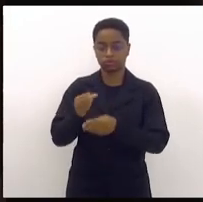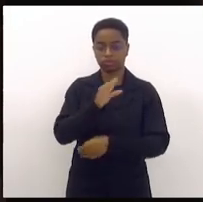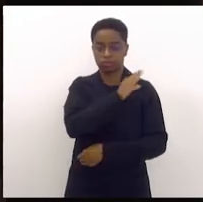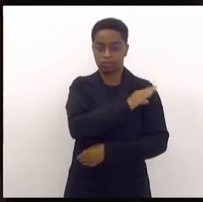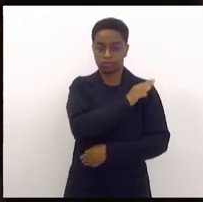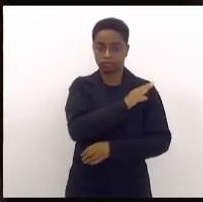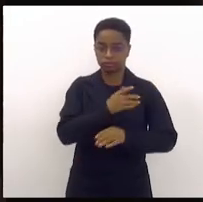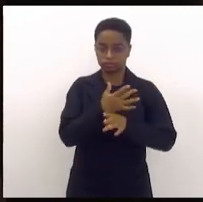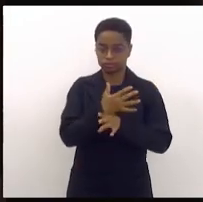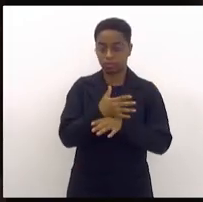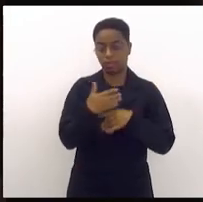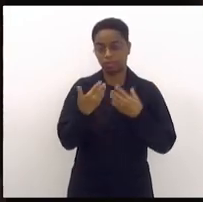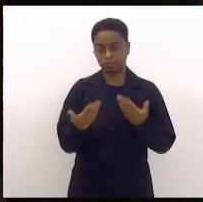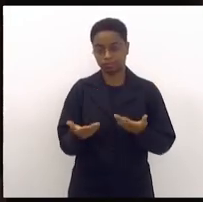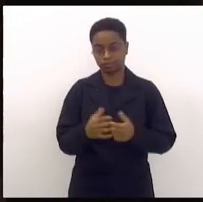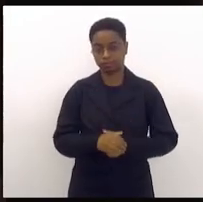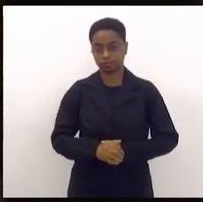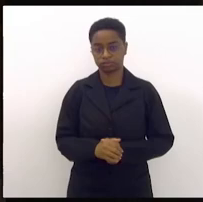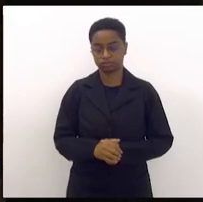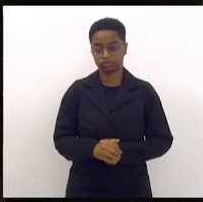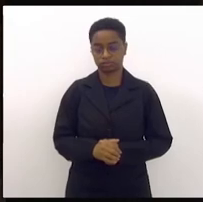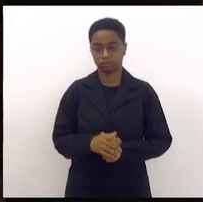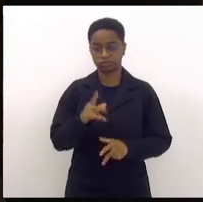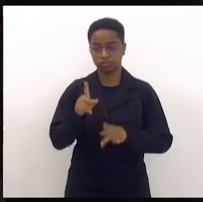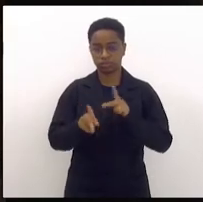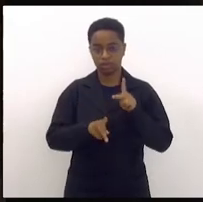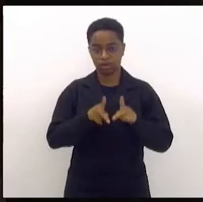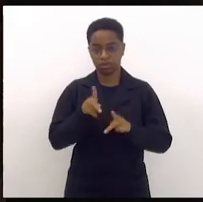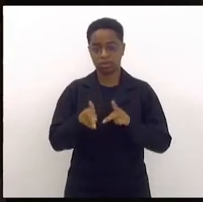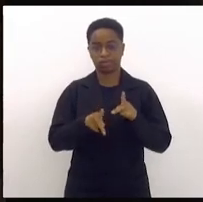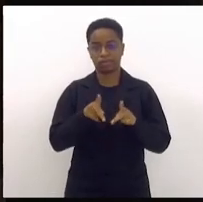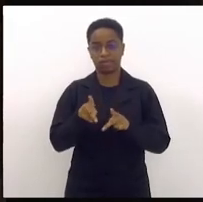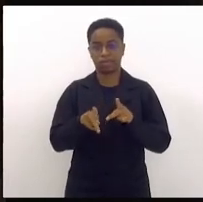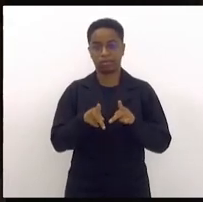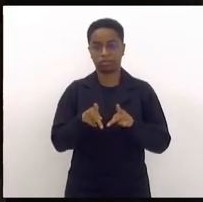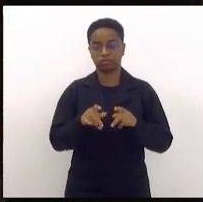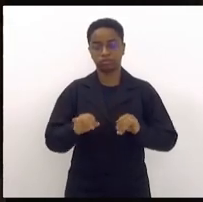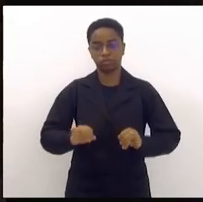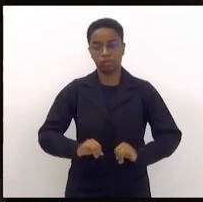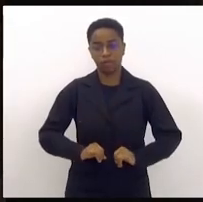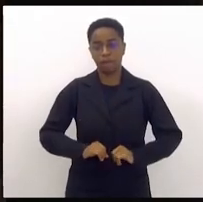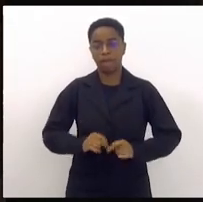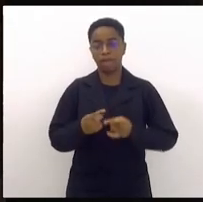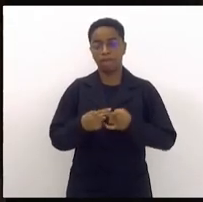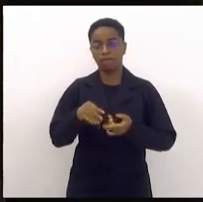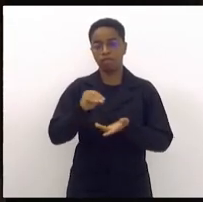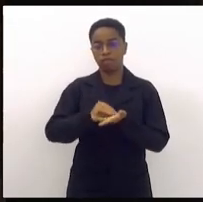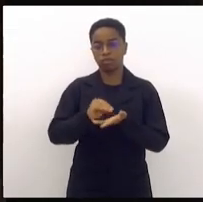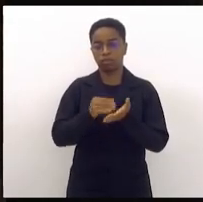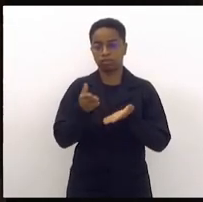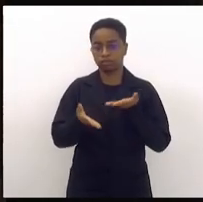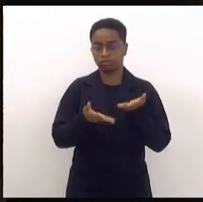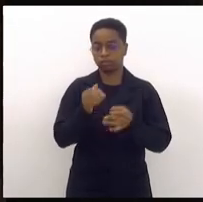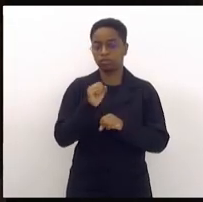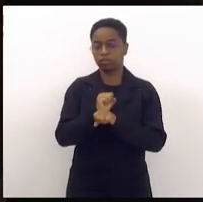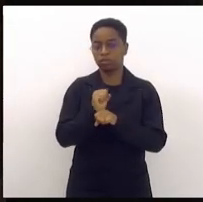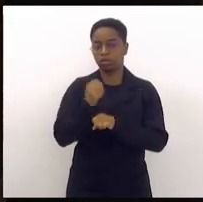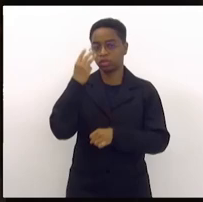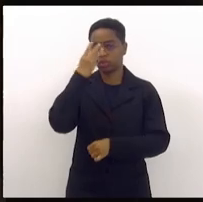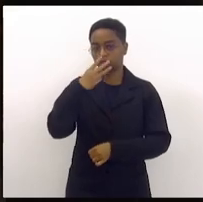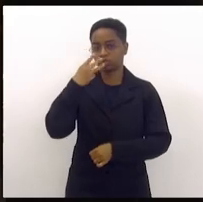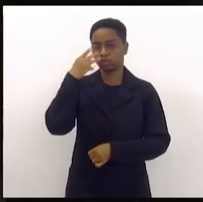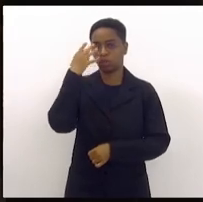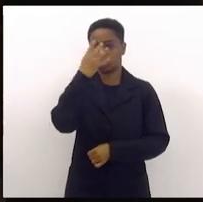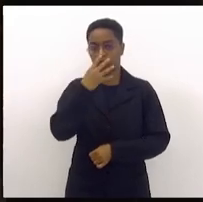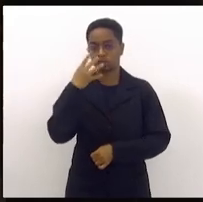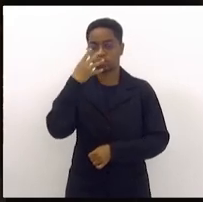Campos. E aí, a população que padece por atendimento, que espera 3, 4, 5 horas